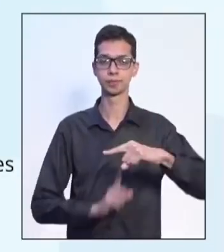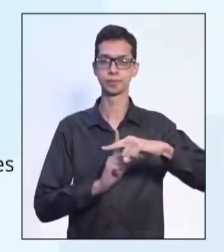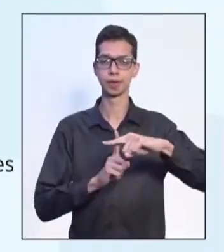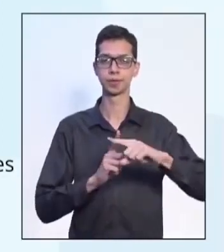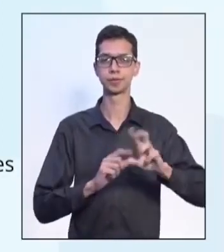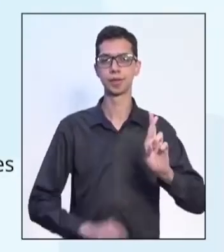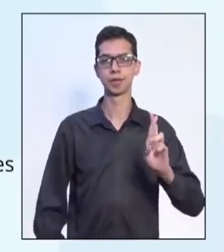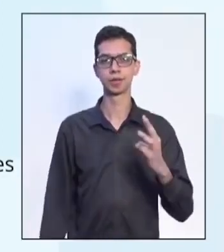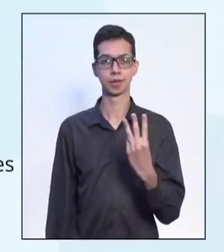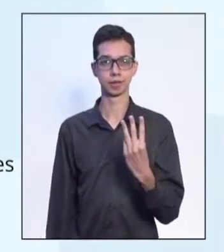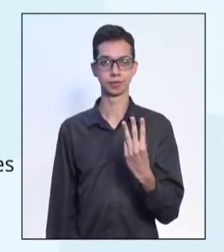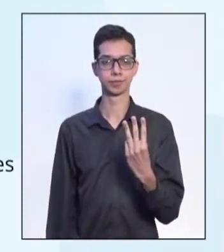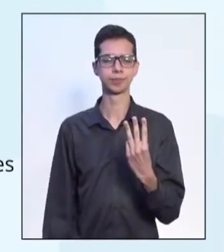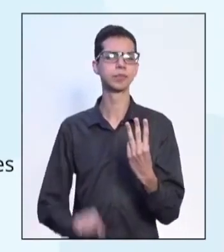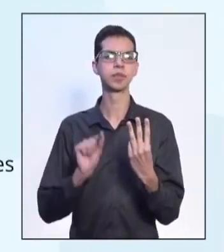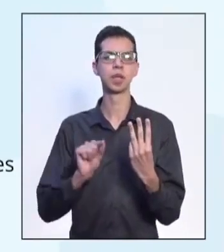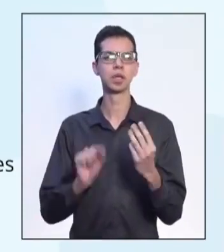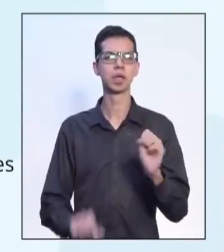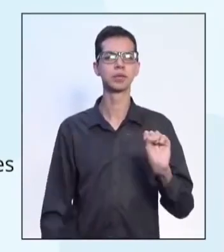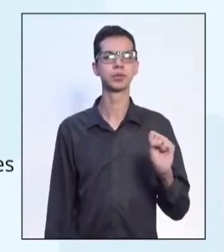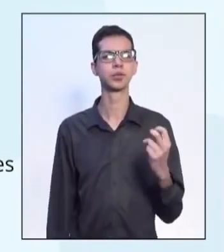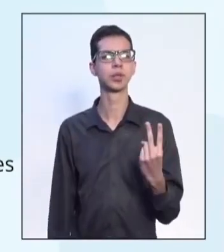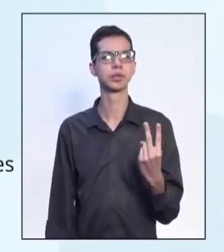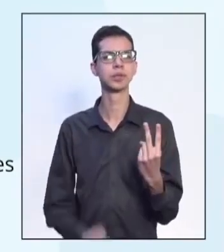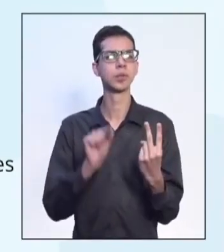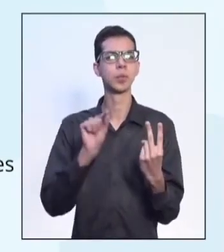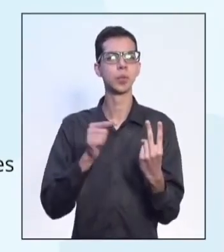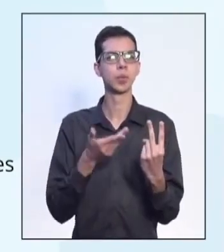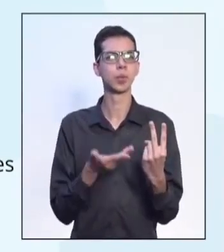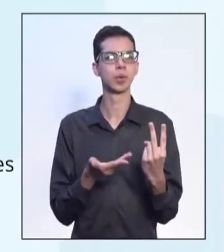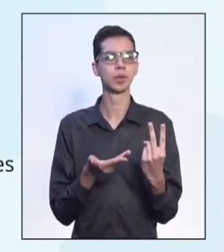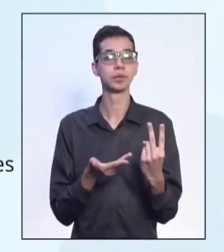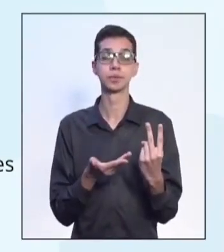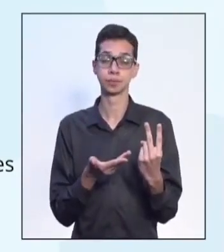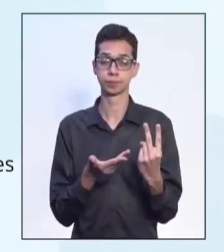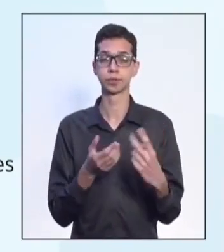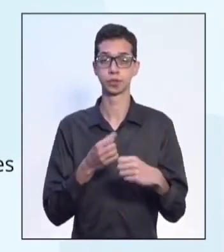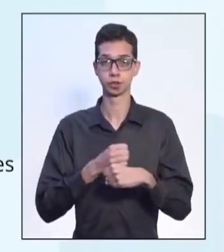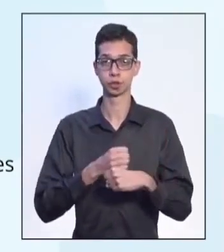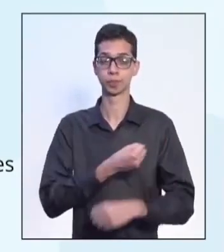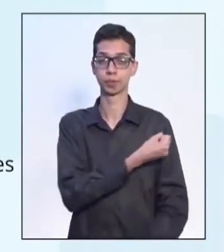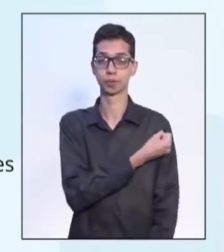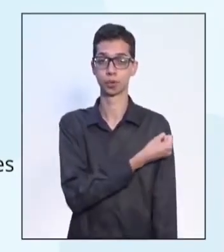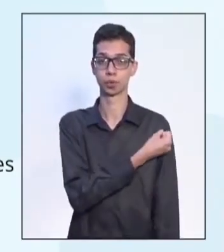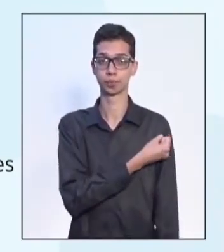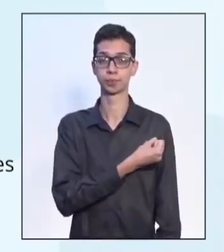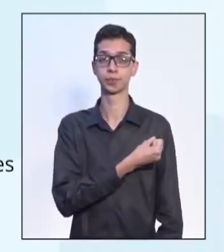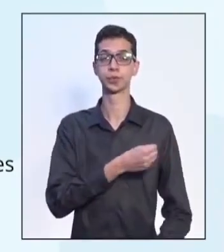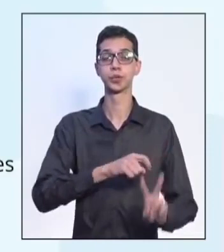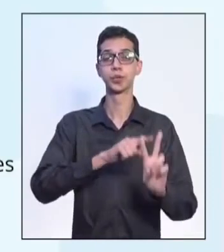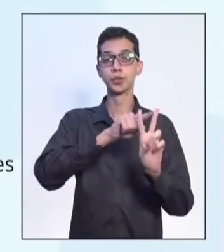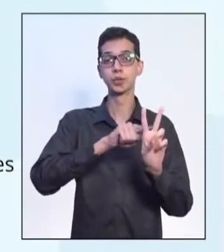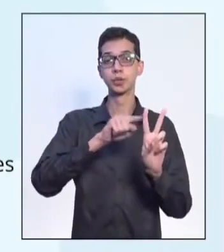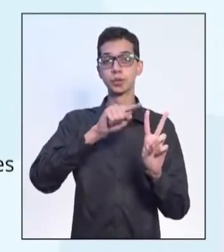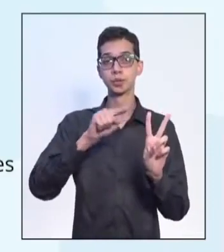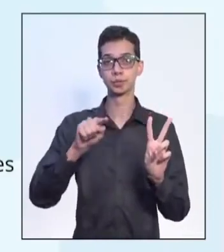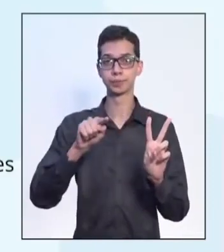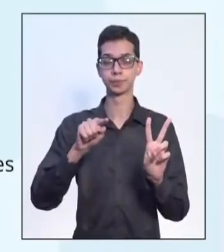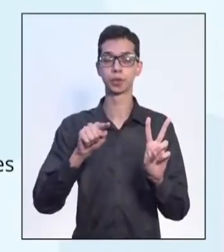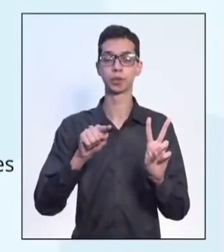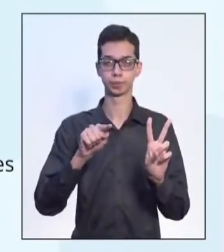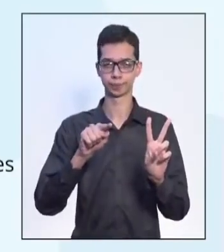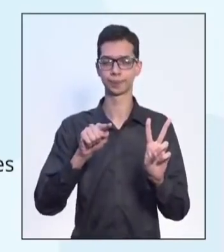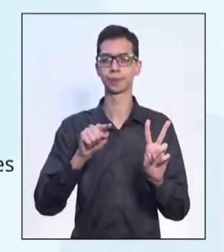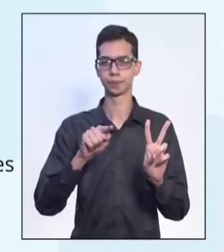R3. Quem é S2? É a soma do produto das raízes duas a